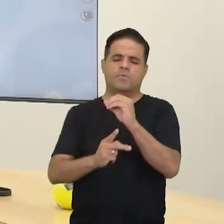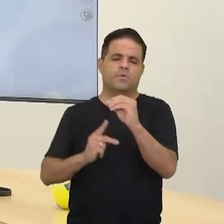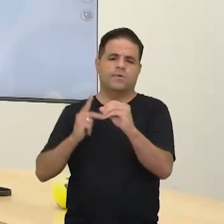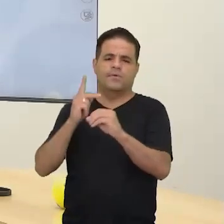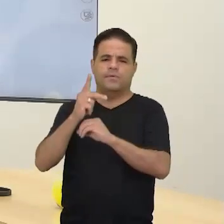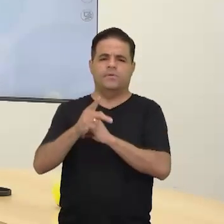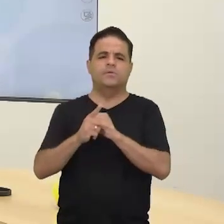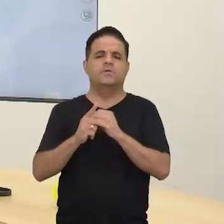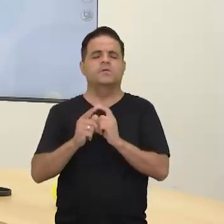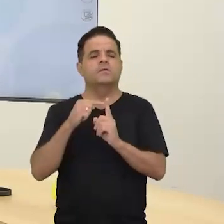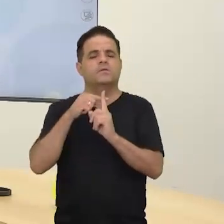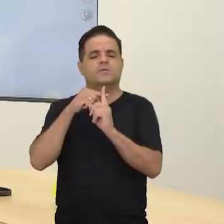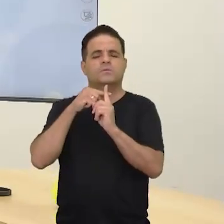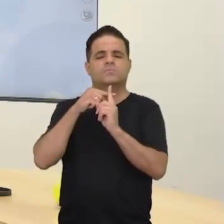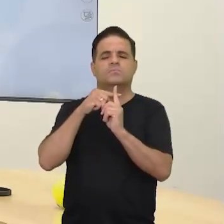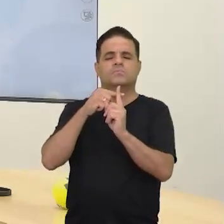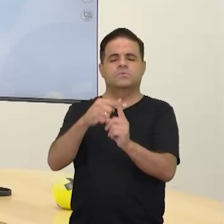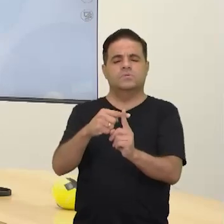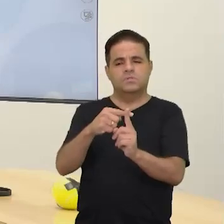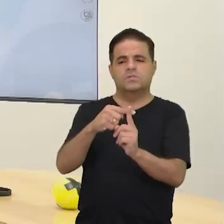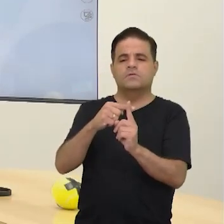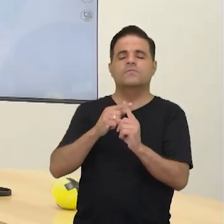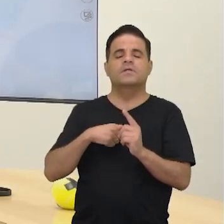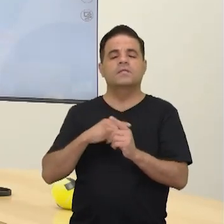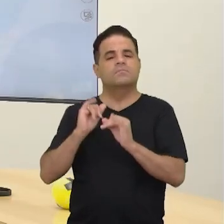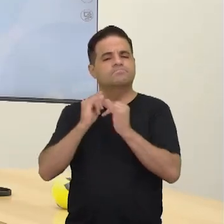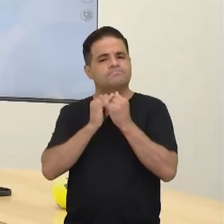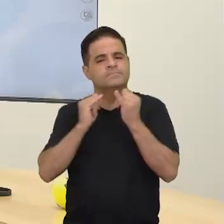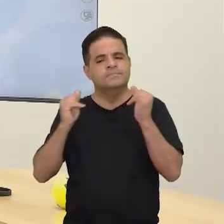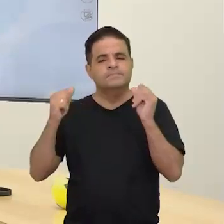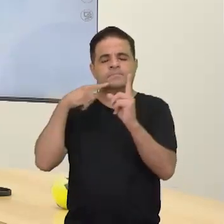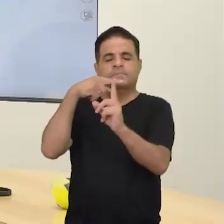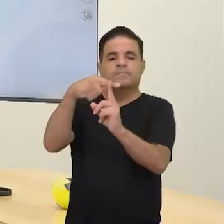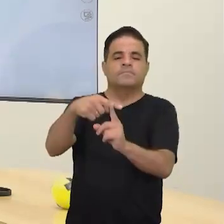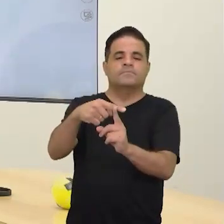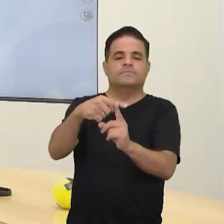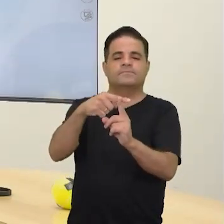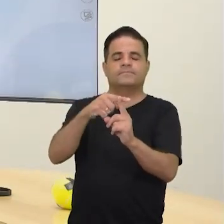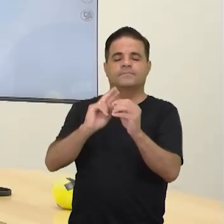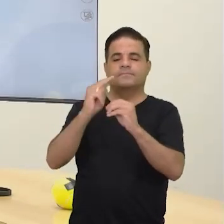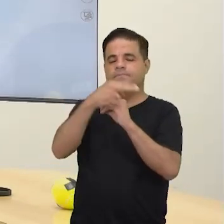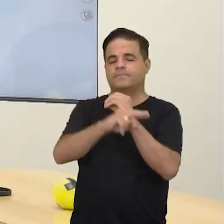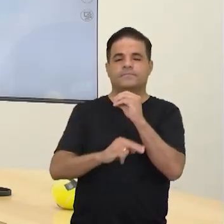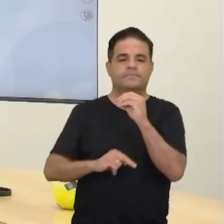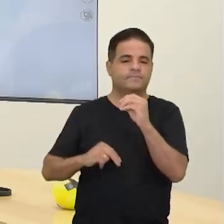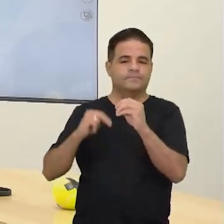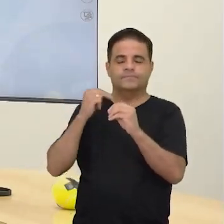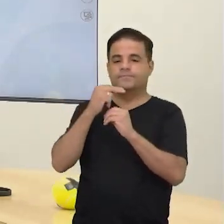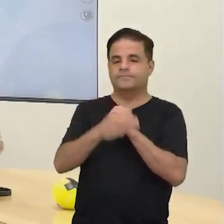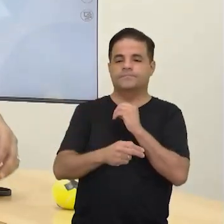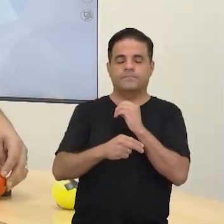carga, né, positiva aí no caso, por isso que o próton tem uma carga positiva. Então o nêutron são feitos de 3